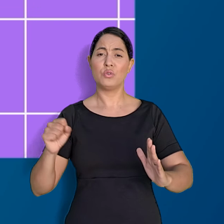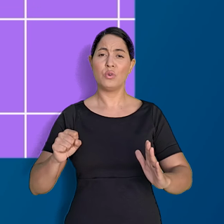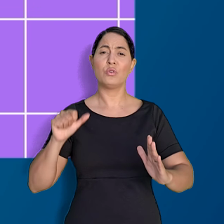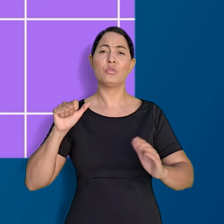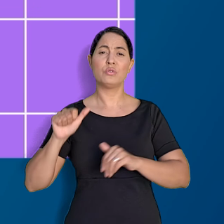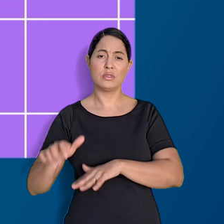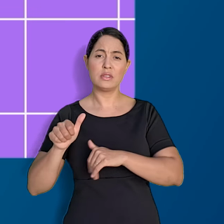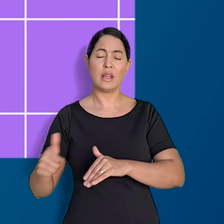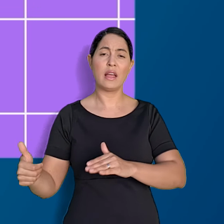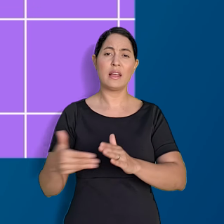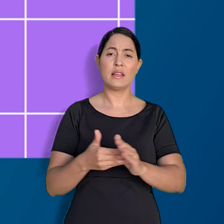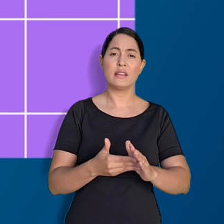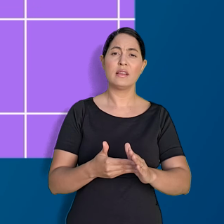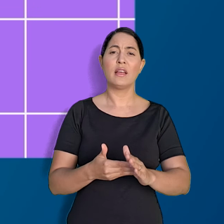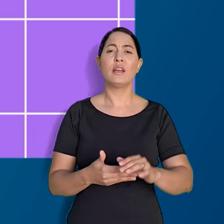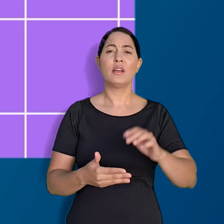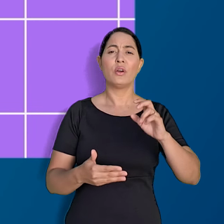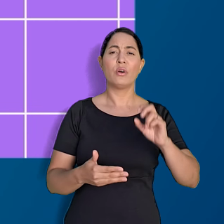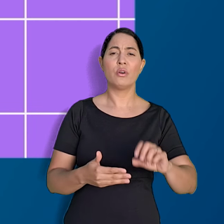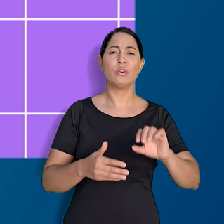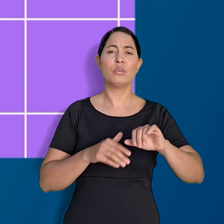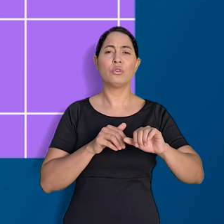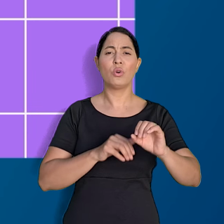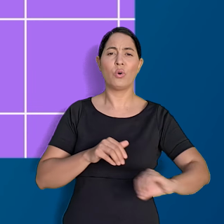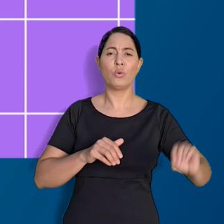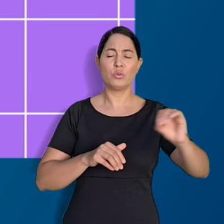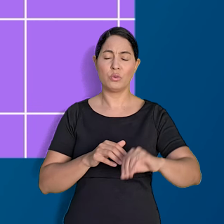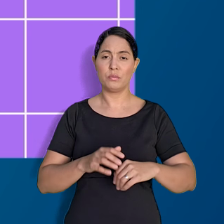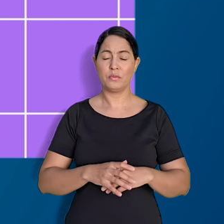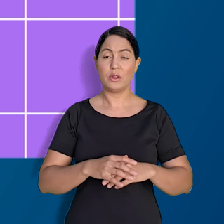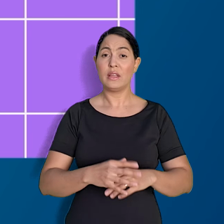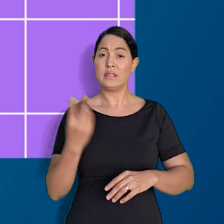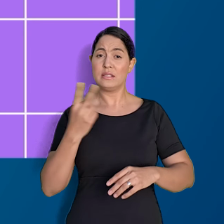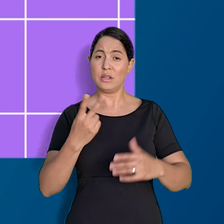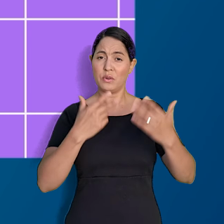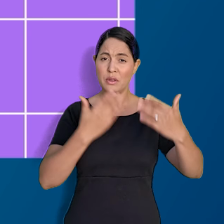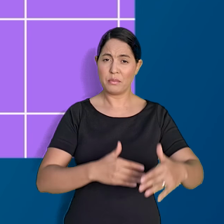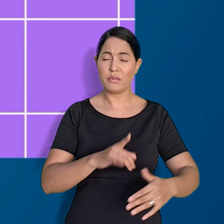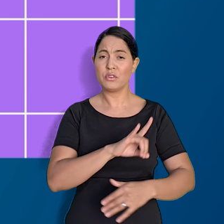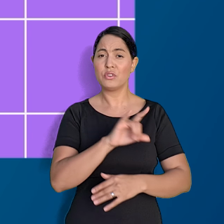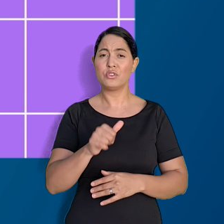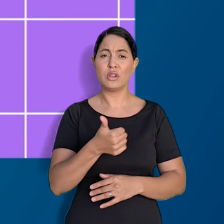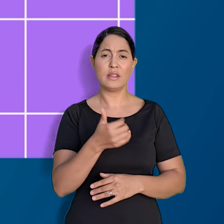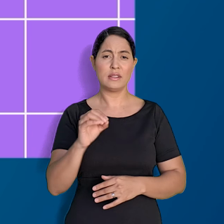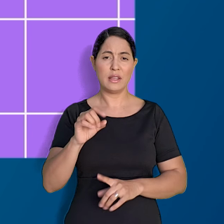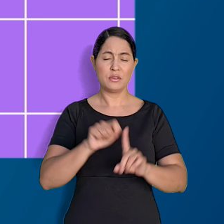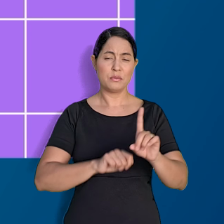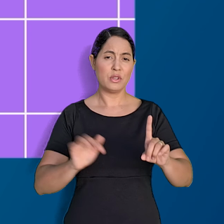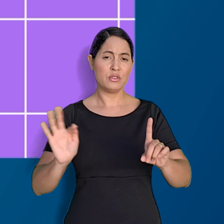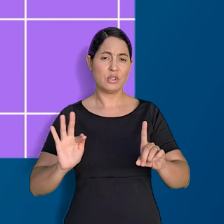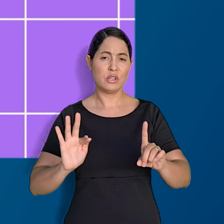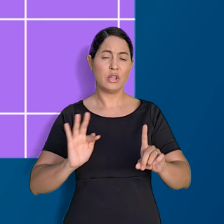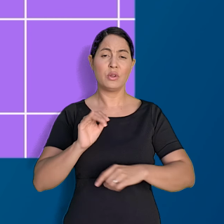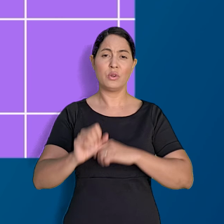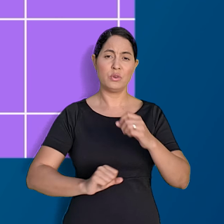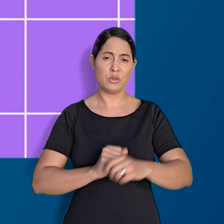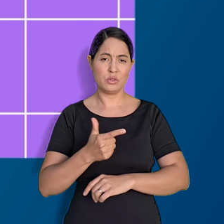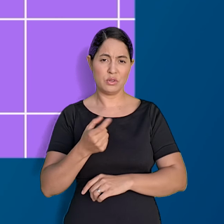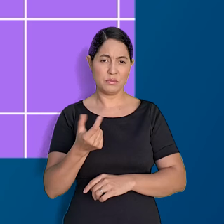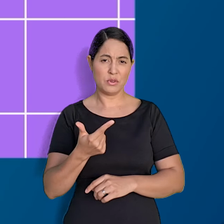5 de outubro. Prova objetiva, primeira fase, 10 de janeiro de 2027. Prova prático-profissional,